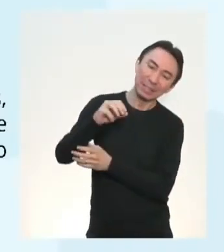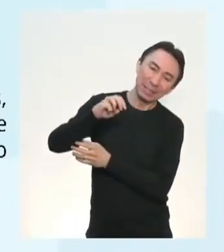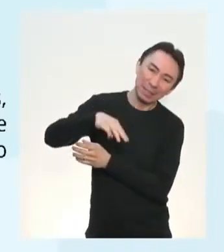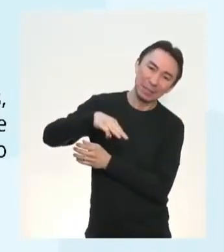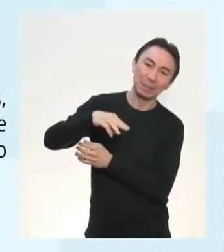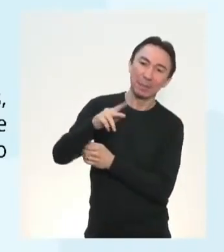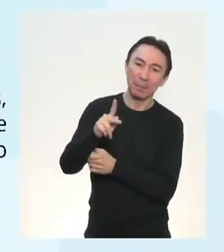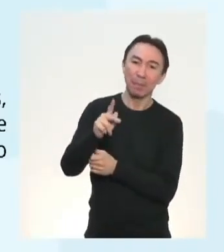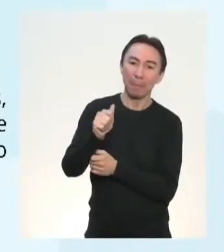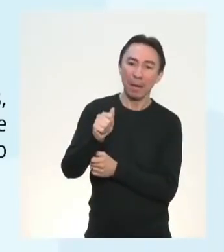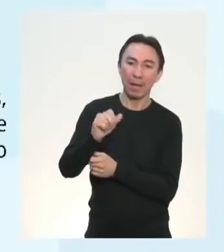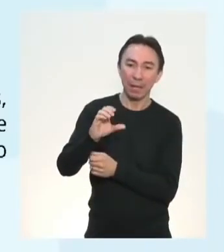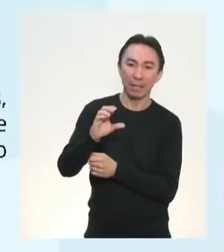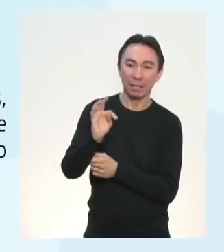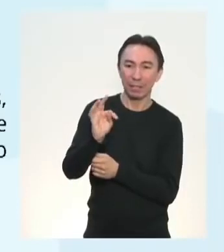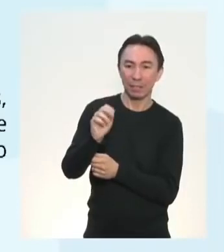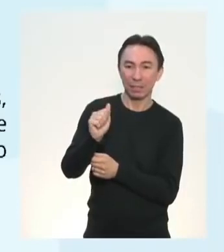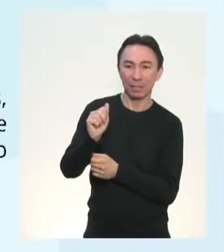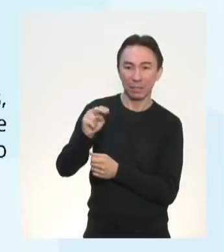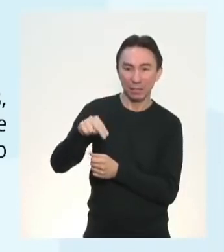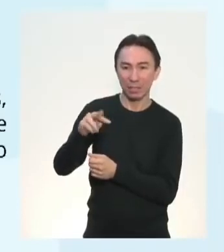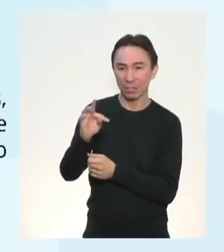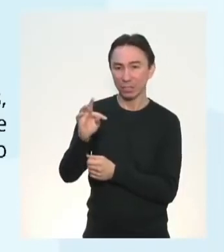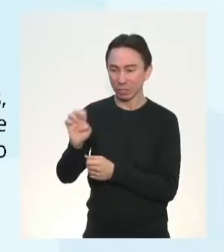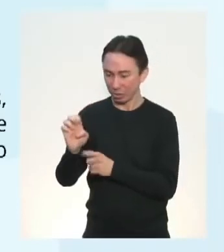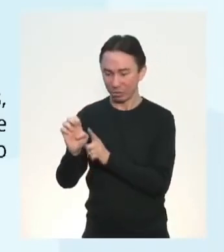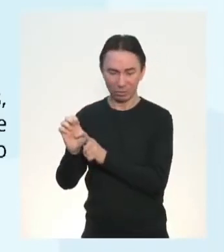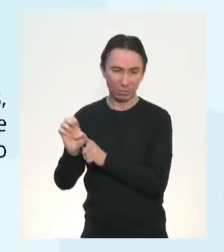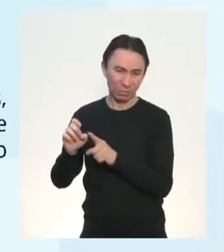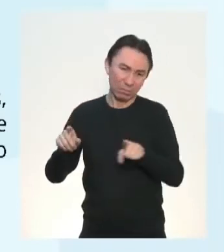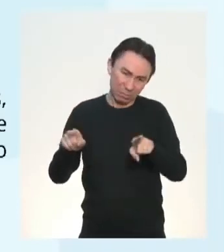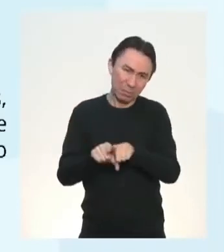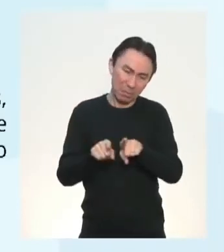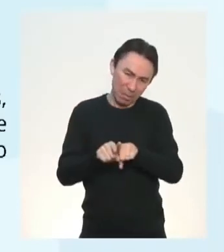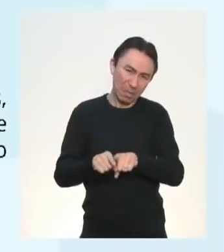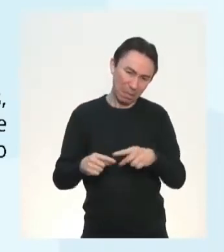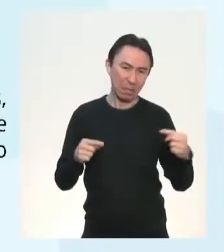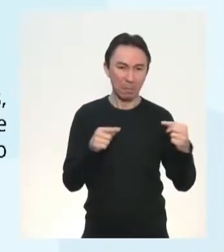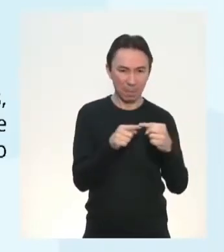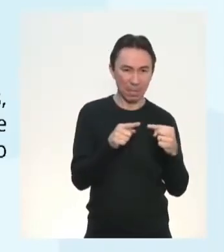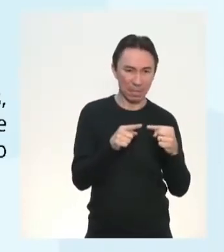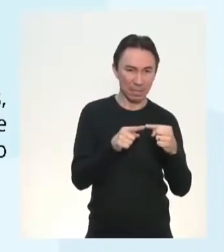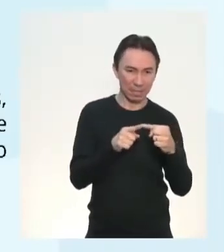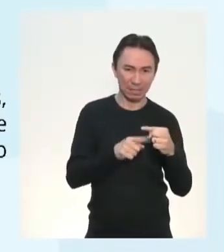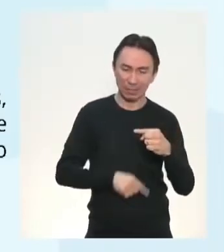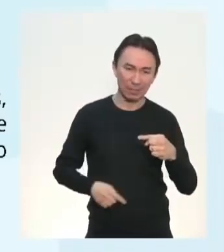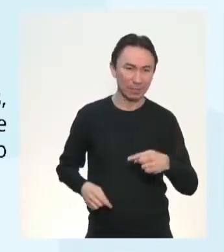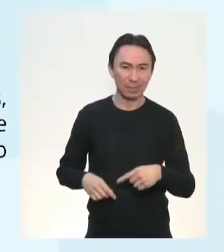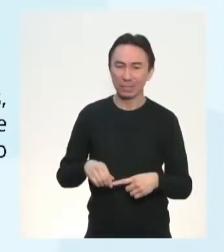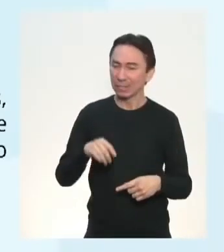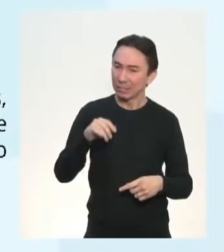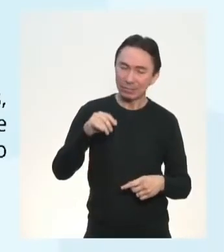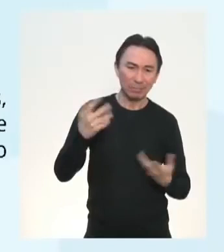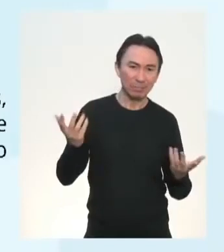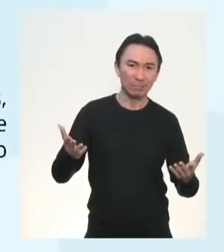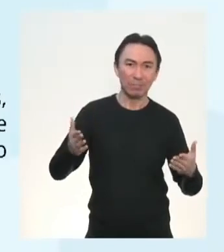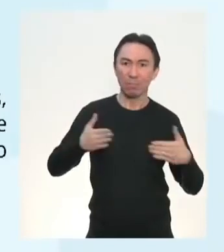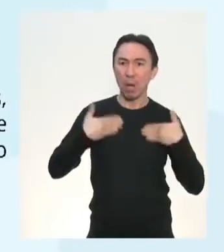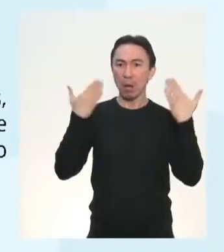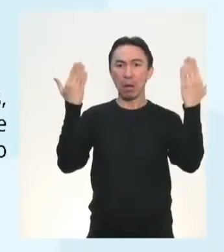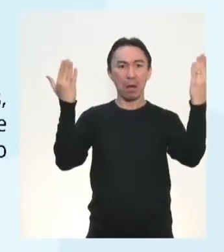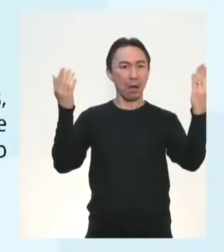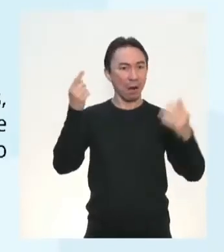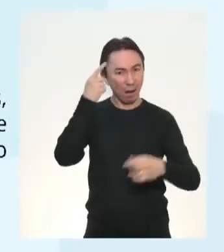de intensidade, sim, não está errado, tá bom? Extremo, algo extremo é algo impactante, é